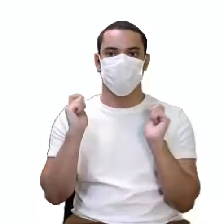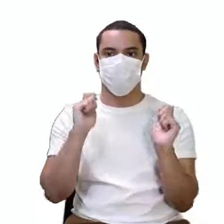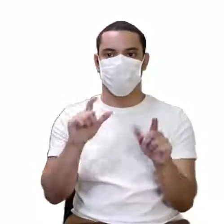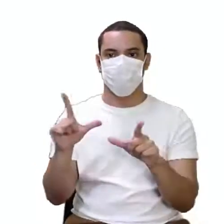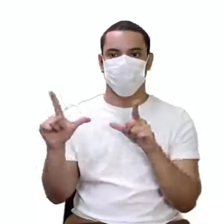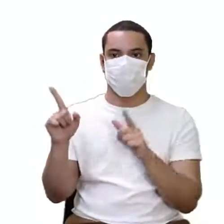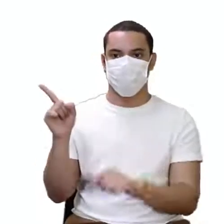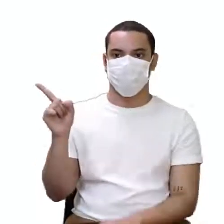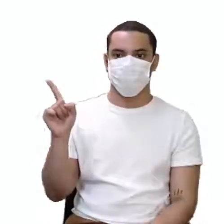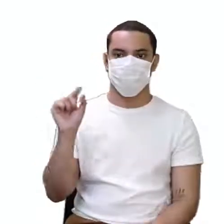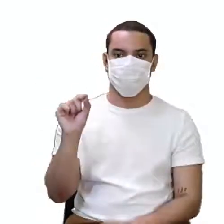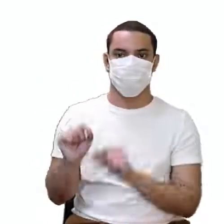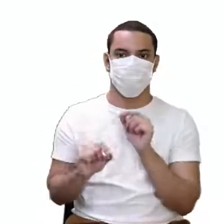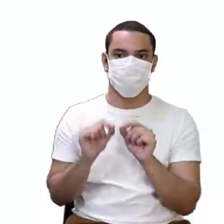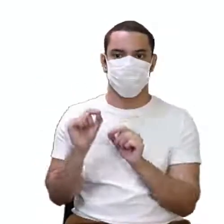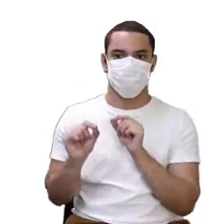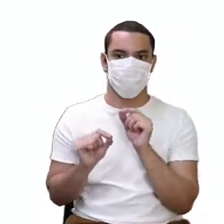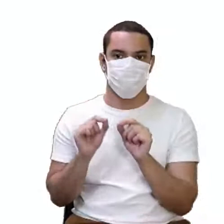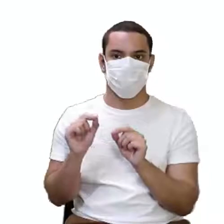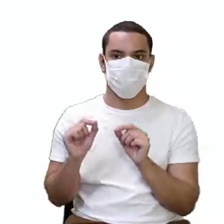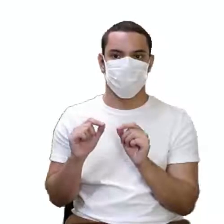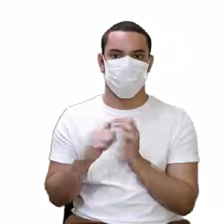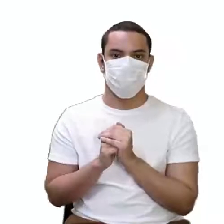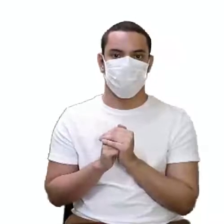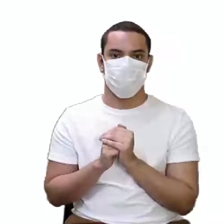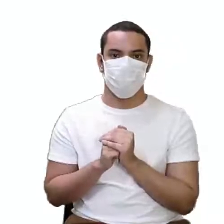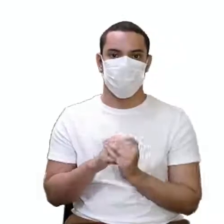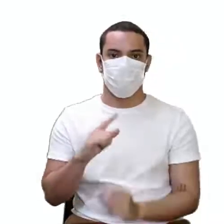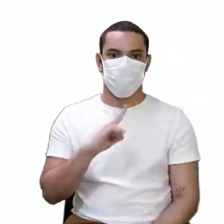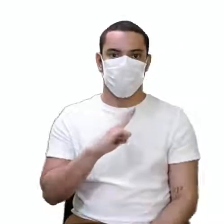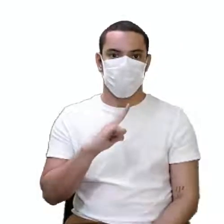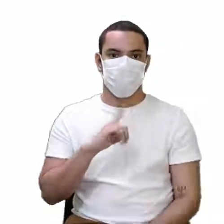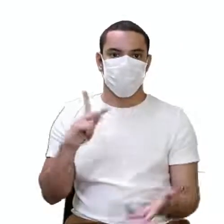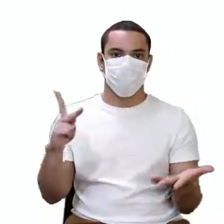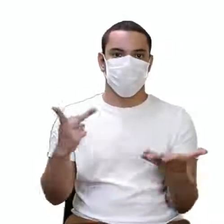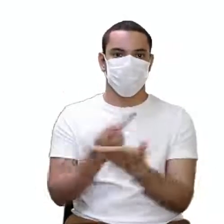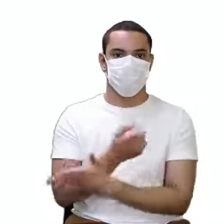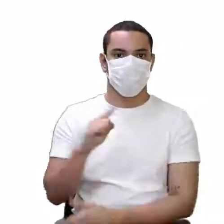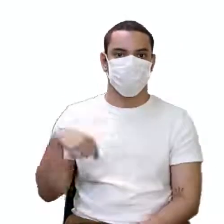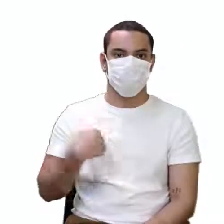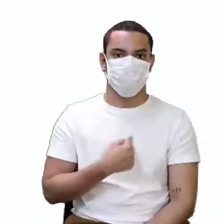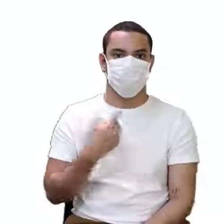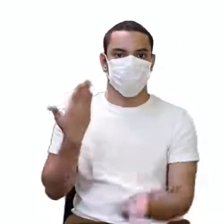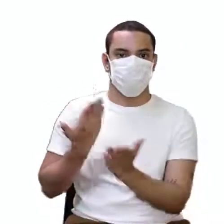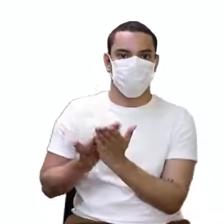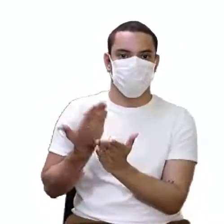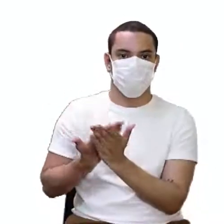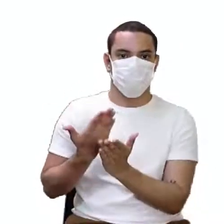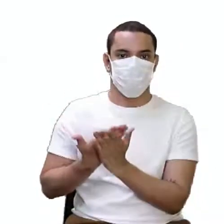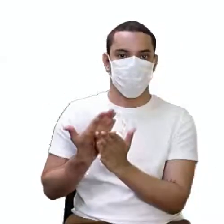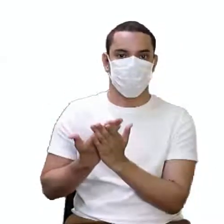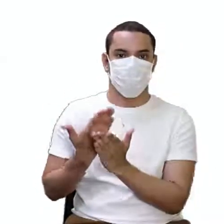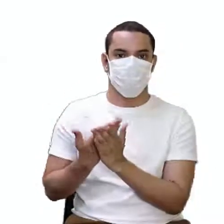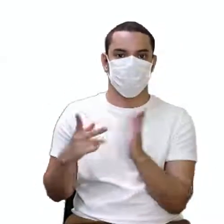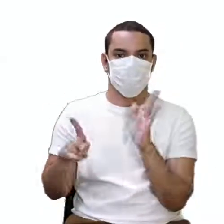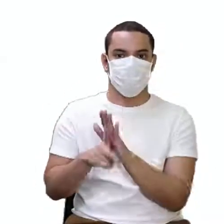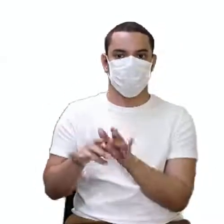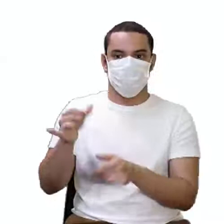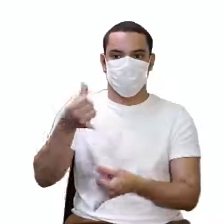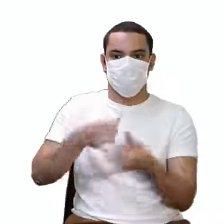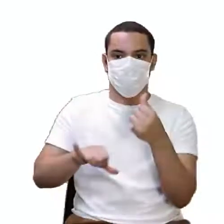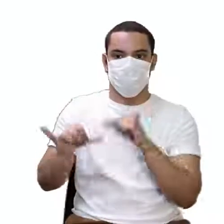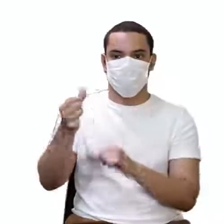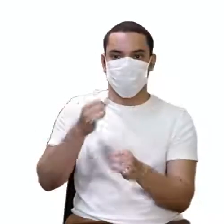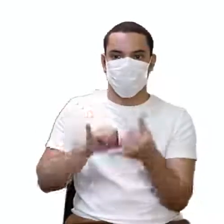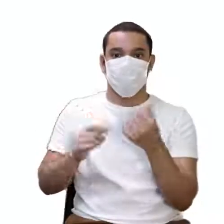slide aquela situação que nós estudamos na evolução química